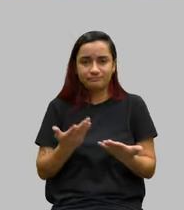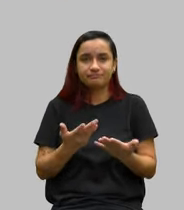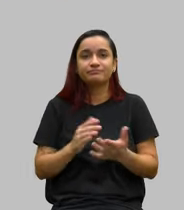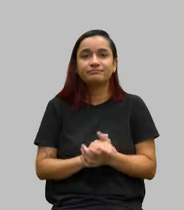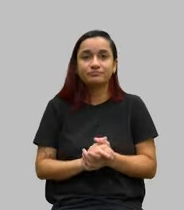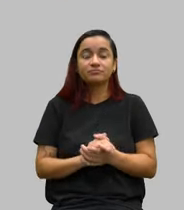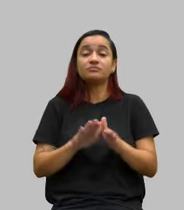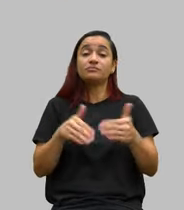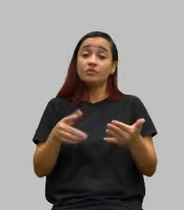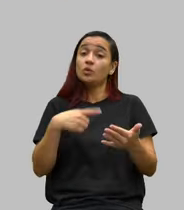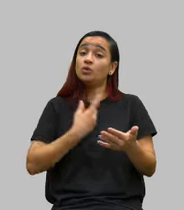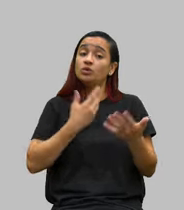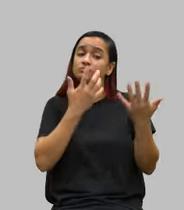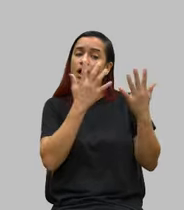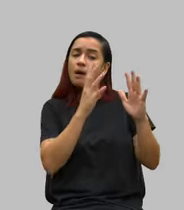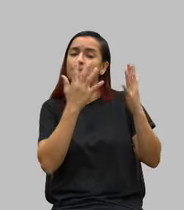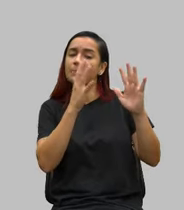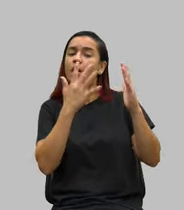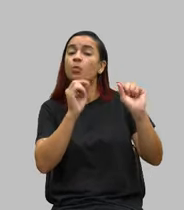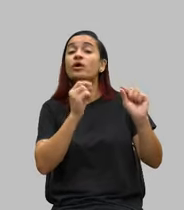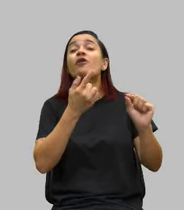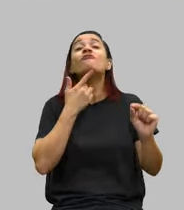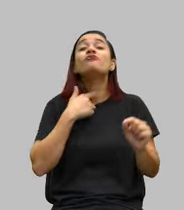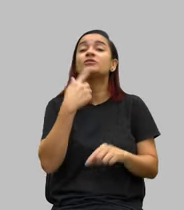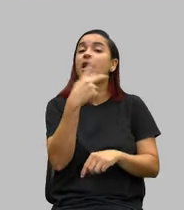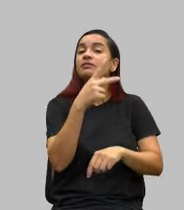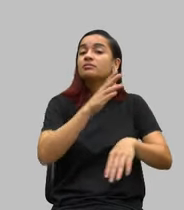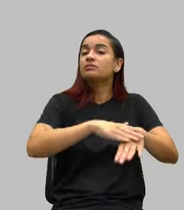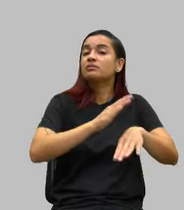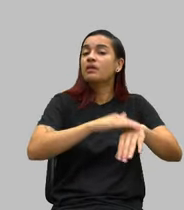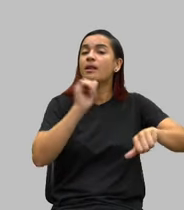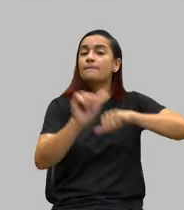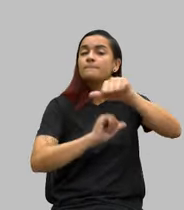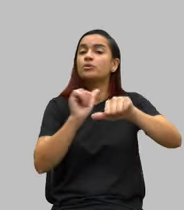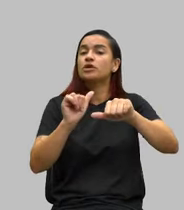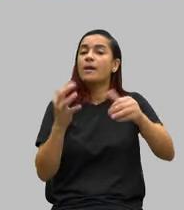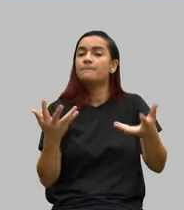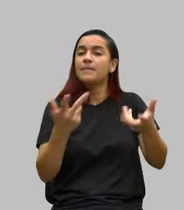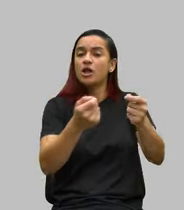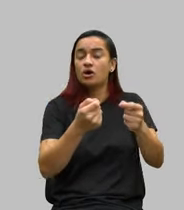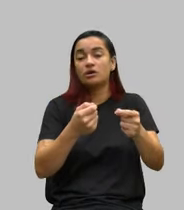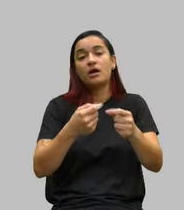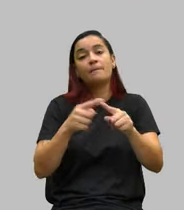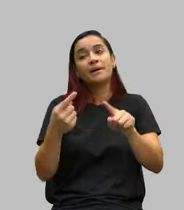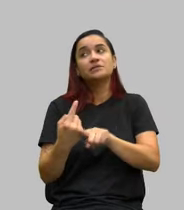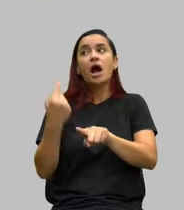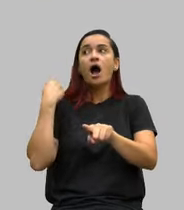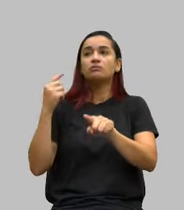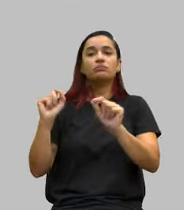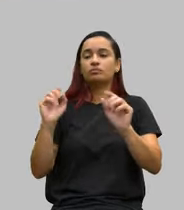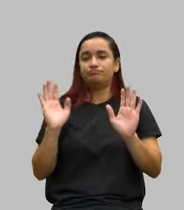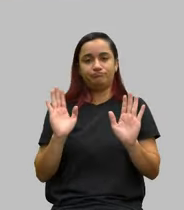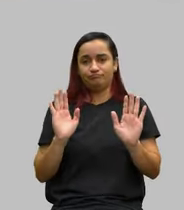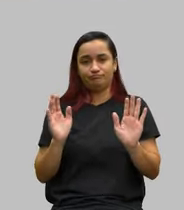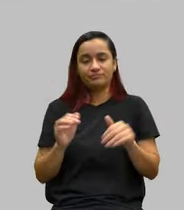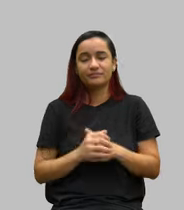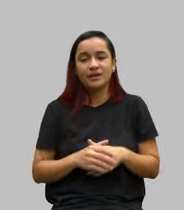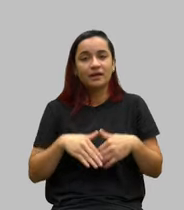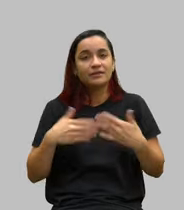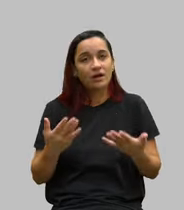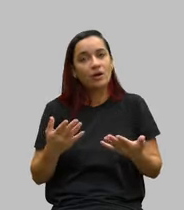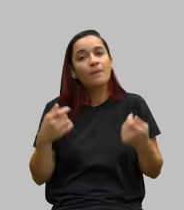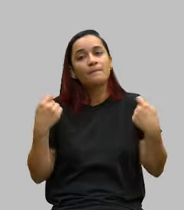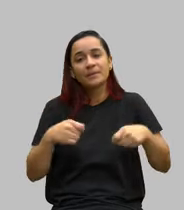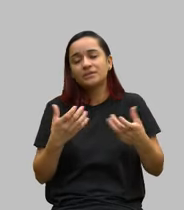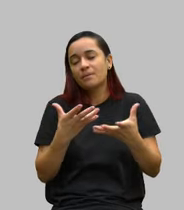gente aplaude é a vontade de mudar e não aquilo que o camarada fez Mas enfim a gente tem muito que mudar